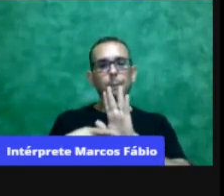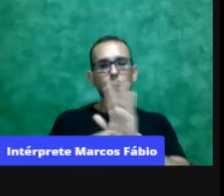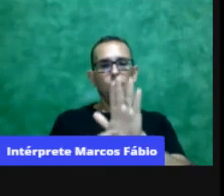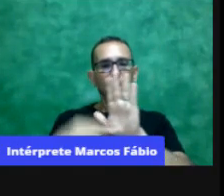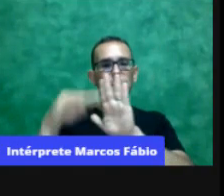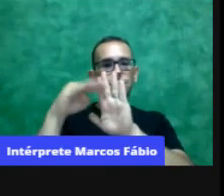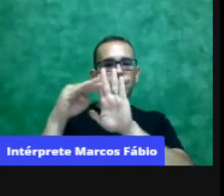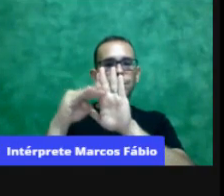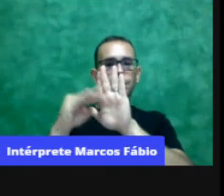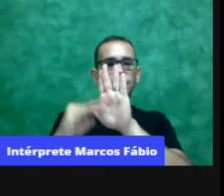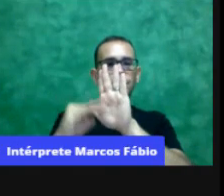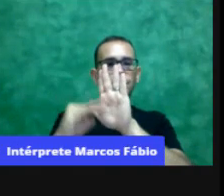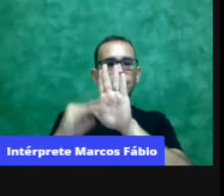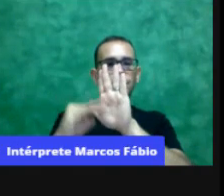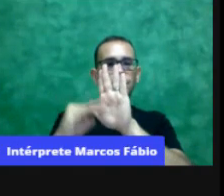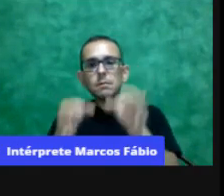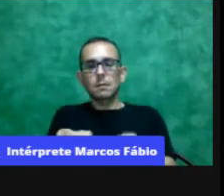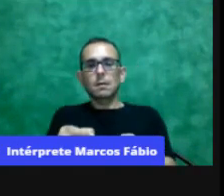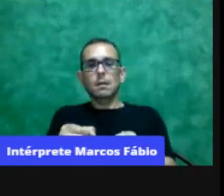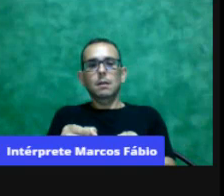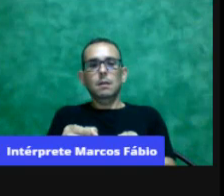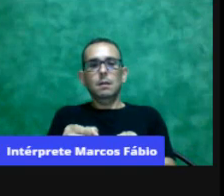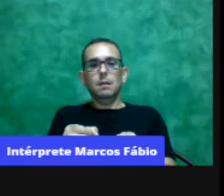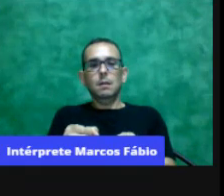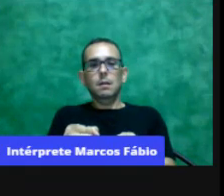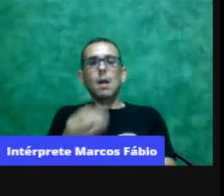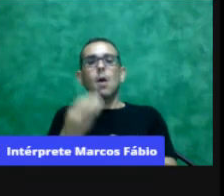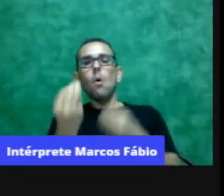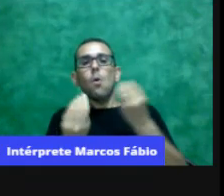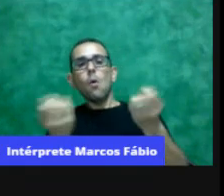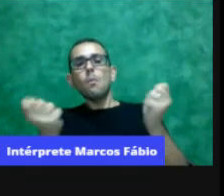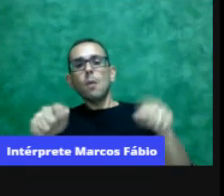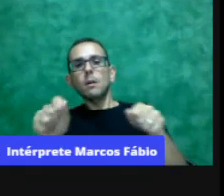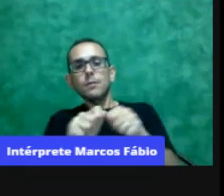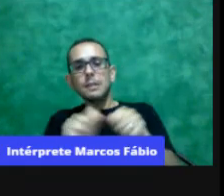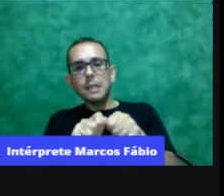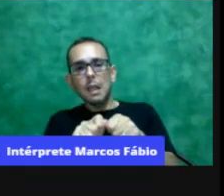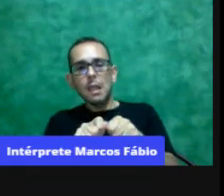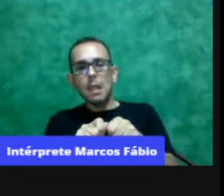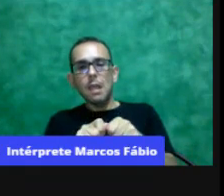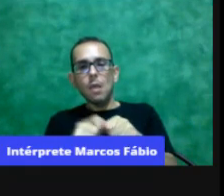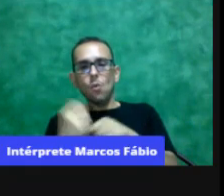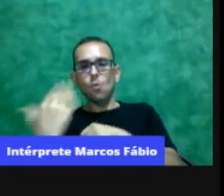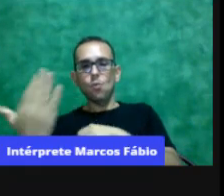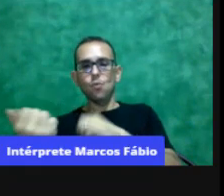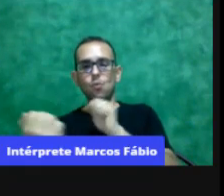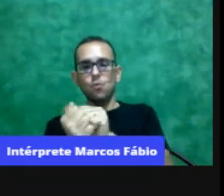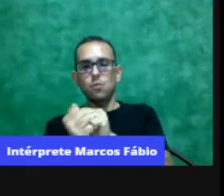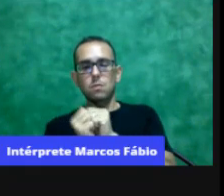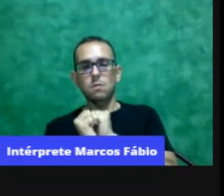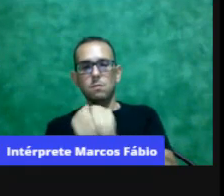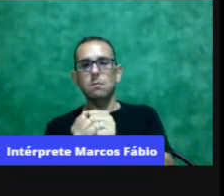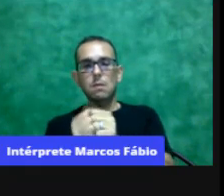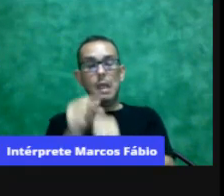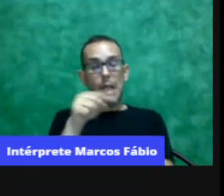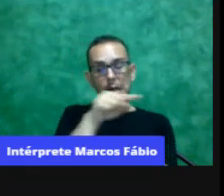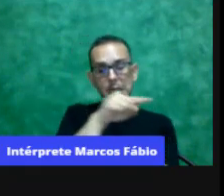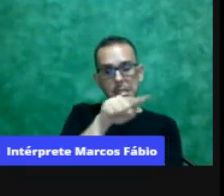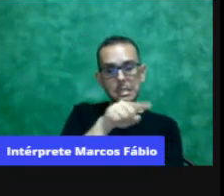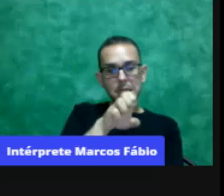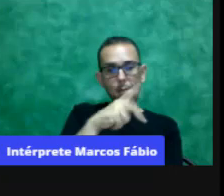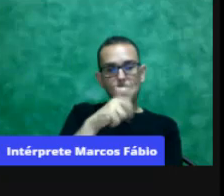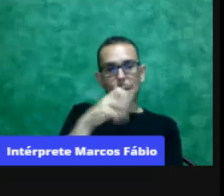como fazer isso, né? Como fazer o mascote no aplicativo Zepeto, e o Zepeto como ferramenta nas